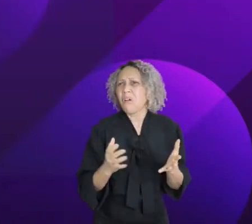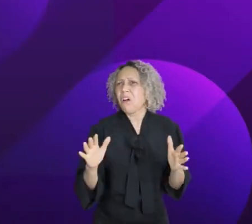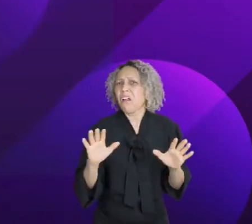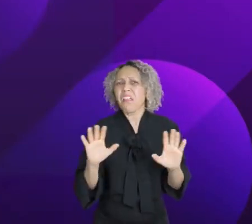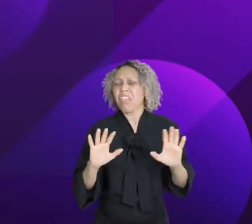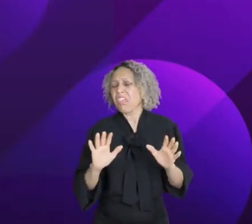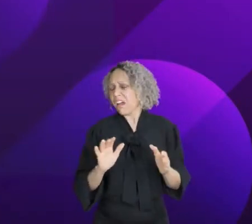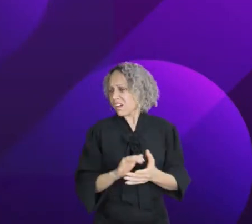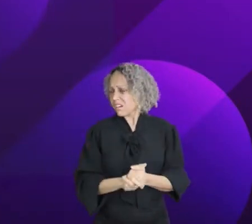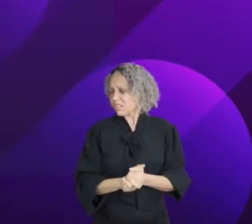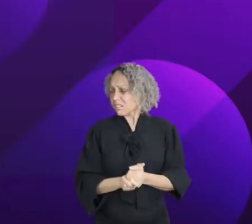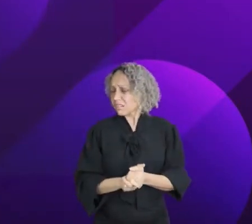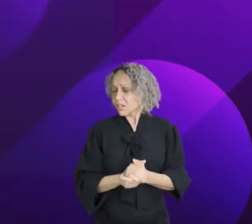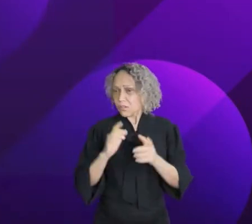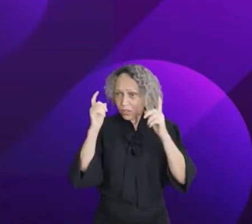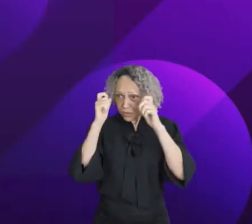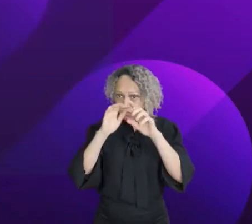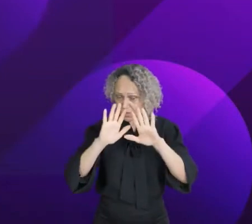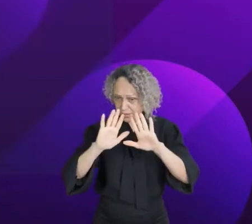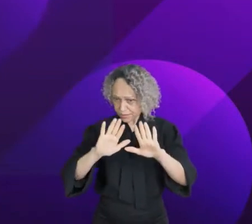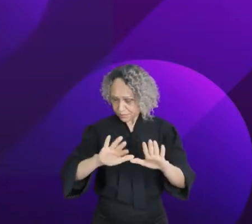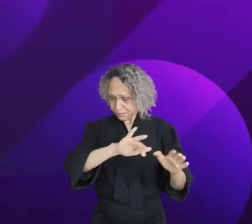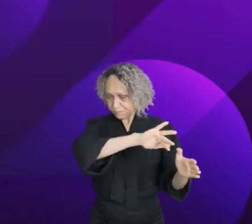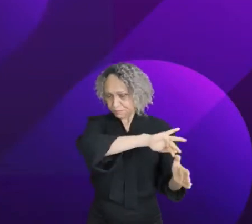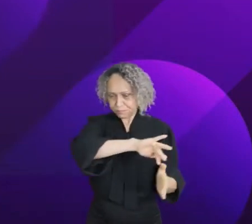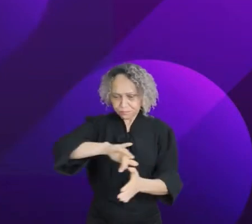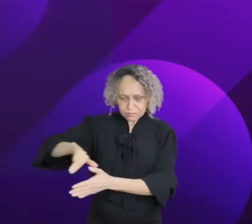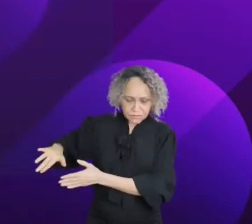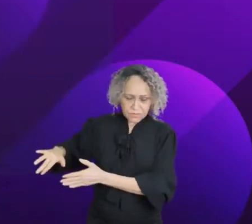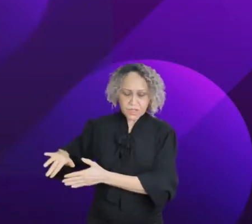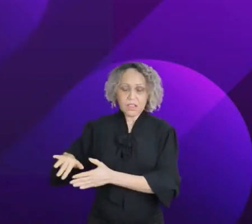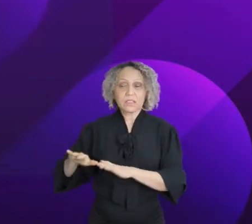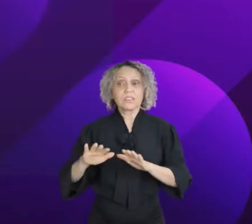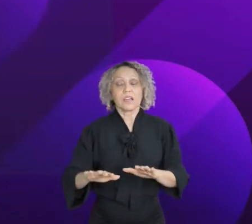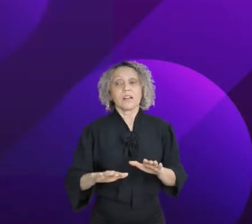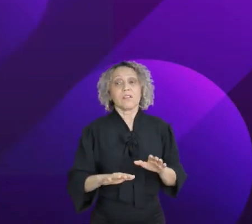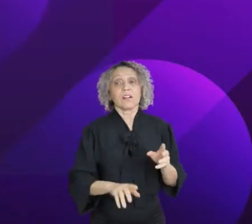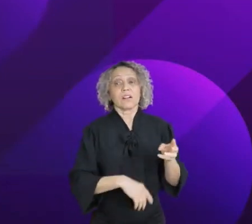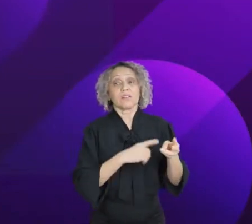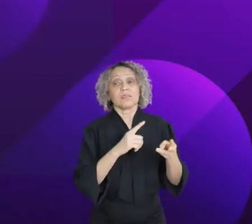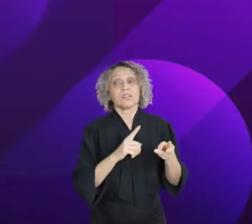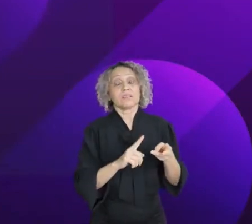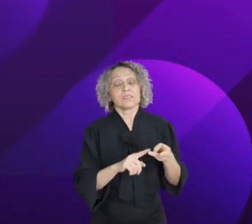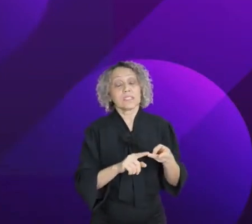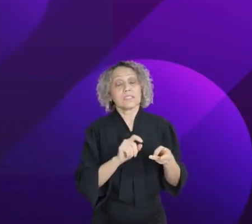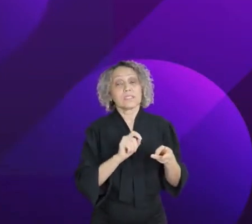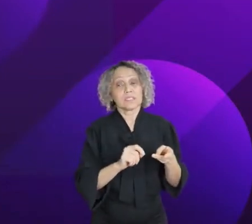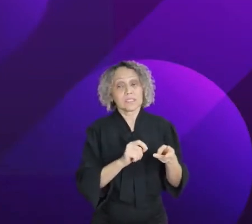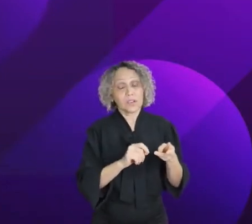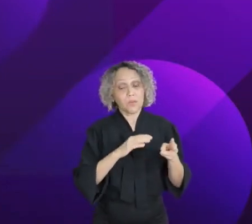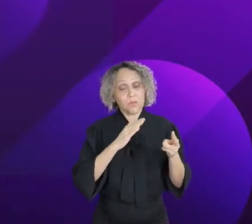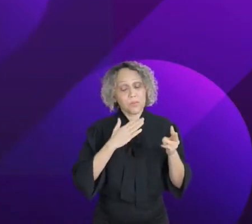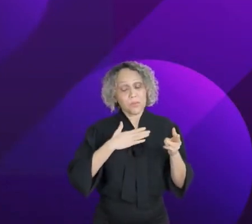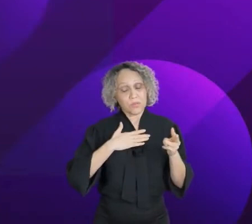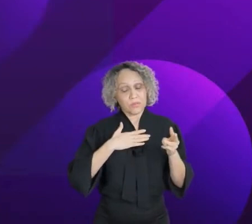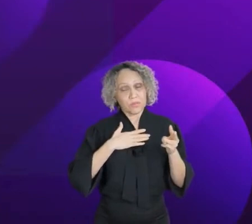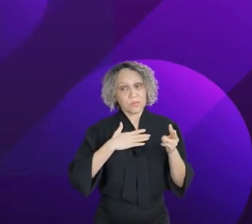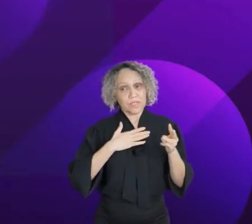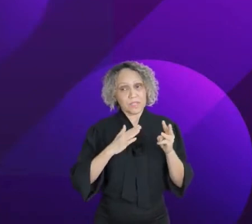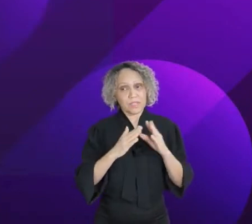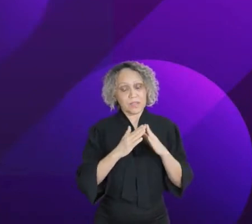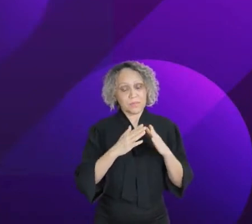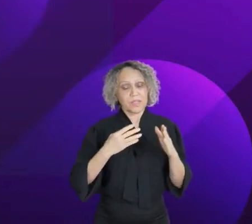vai olhar para diversidades territoriais e populacionais. Então, a gente tem aí